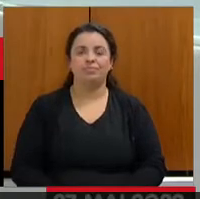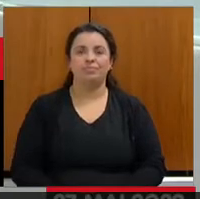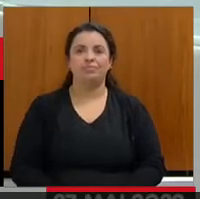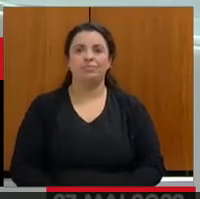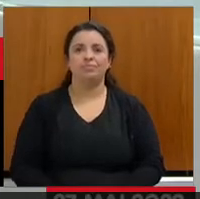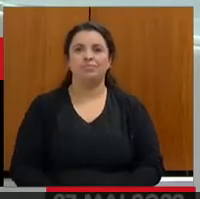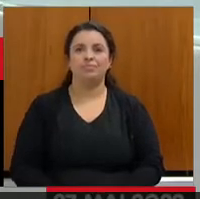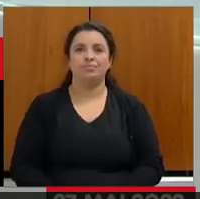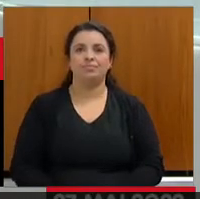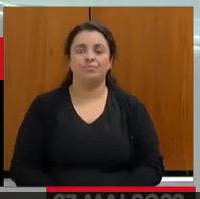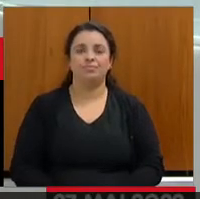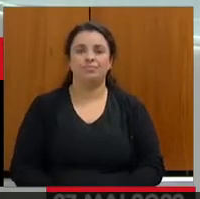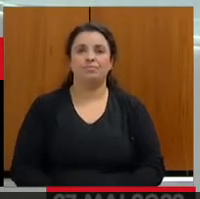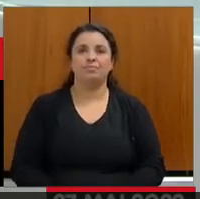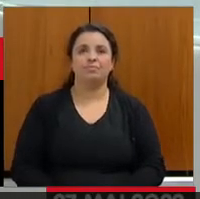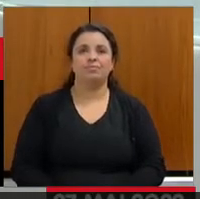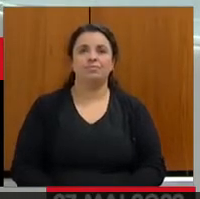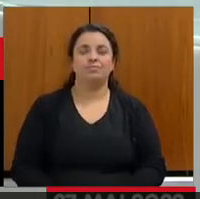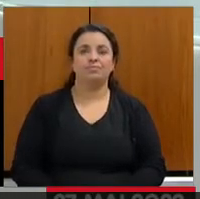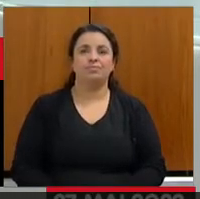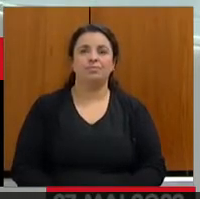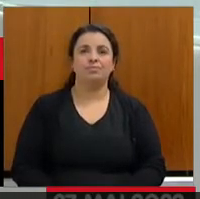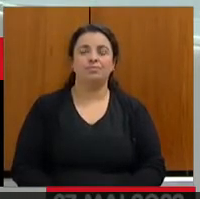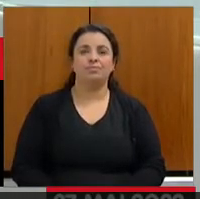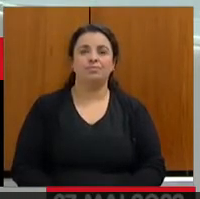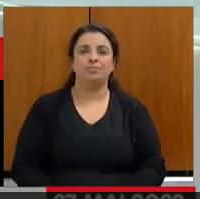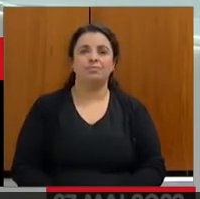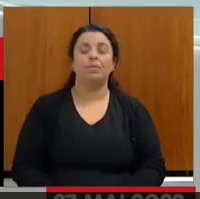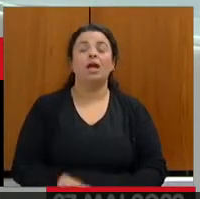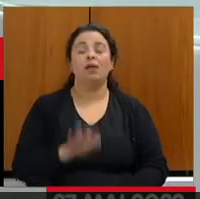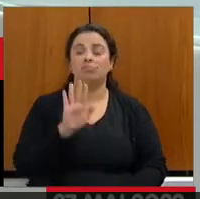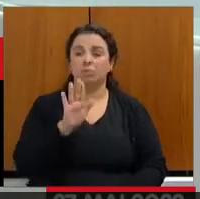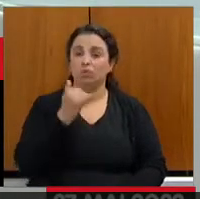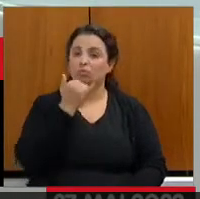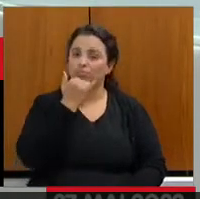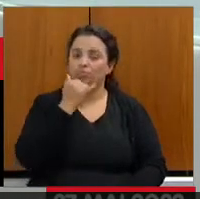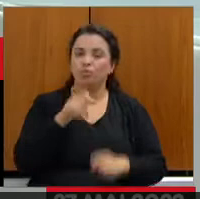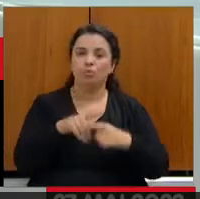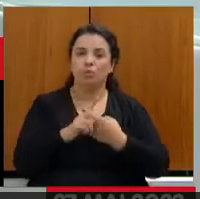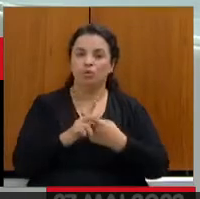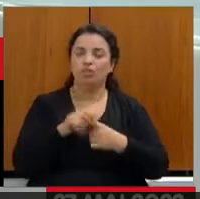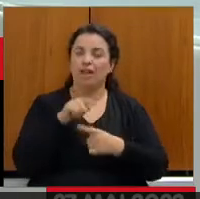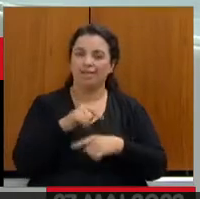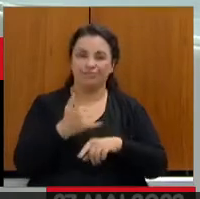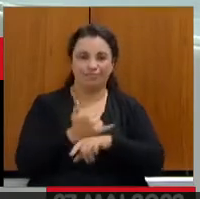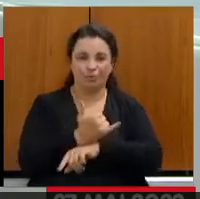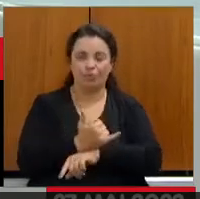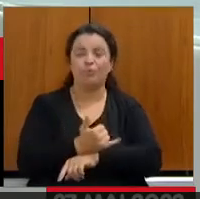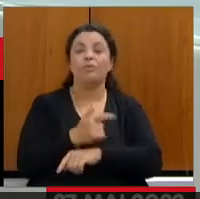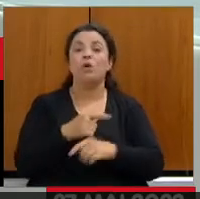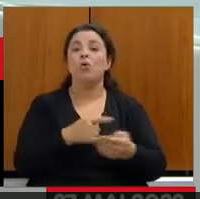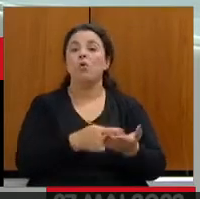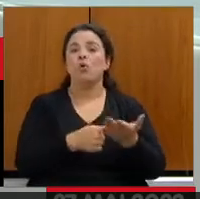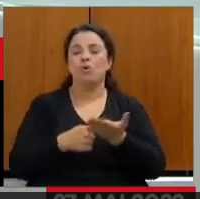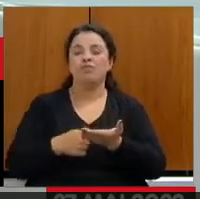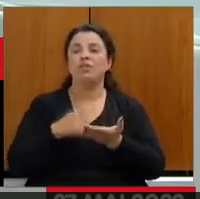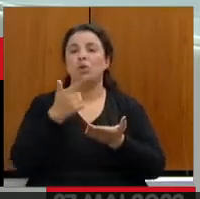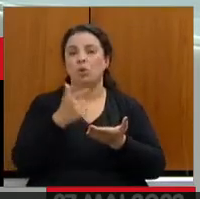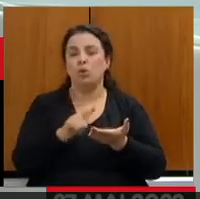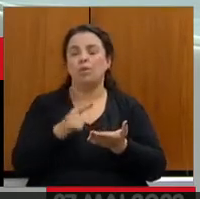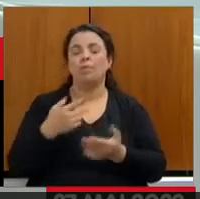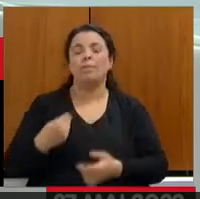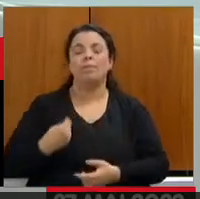E aí e a correção aqui Carolina não está conosco vamos convidar agora pela